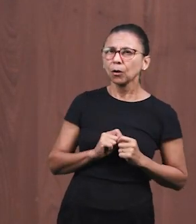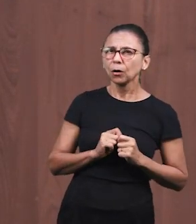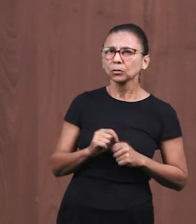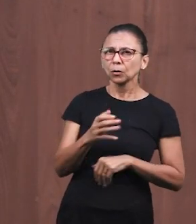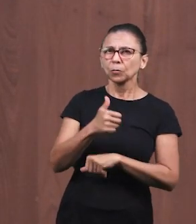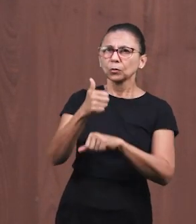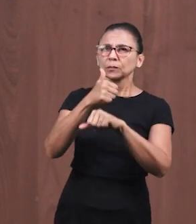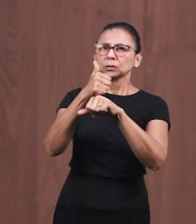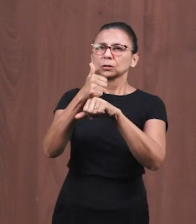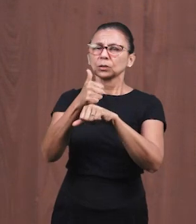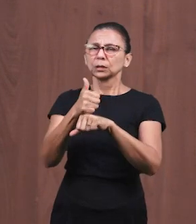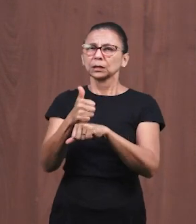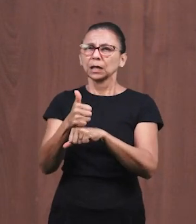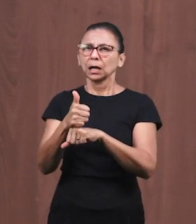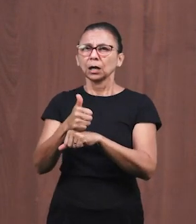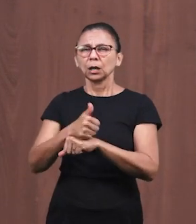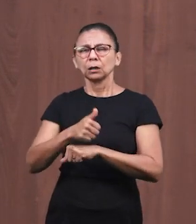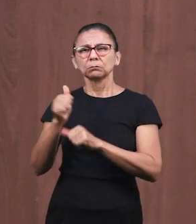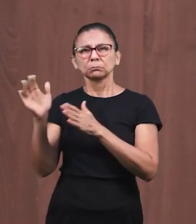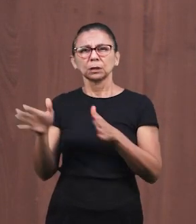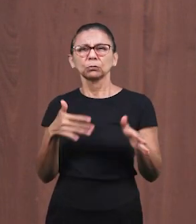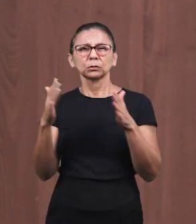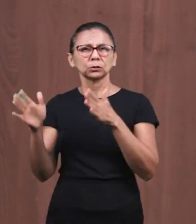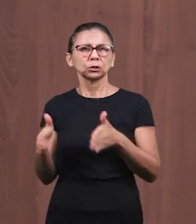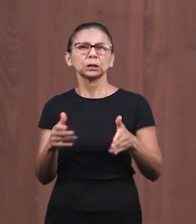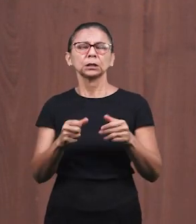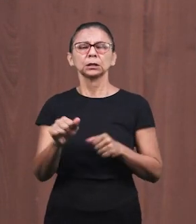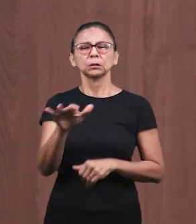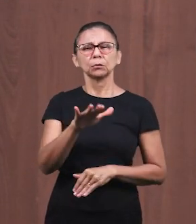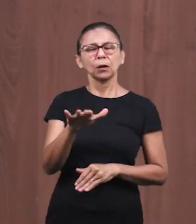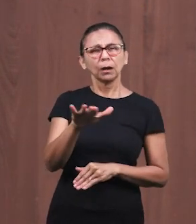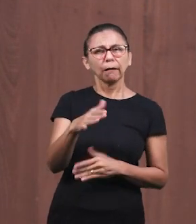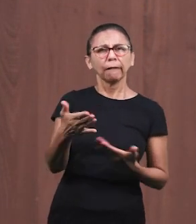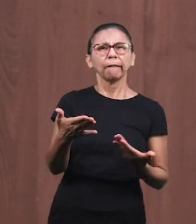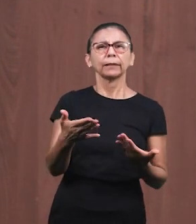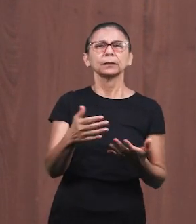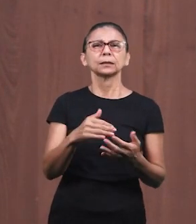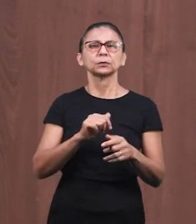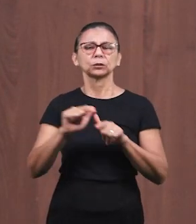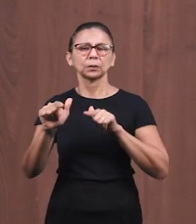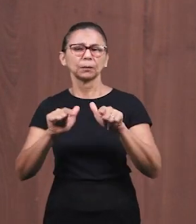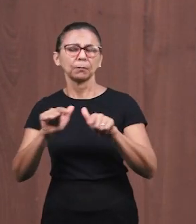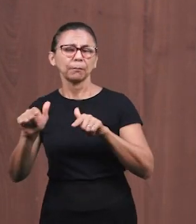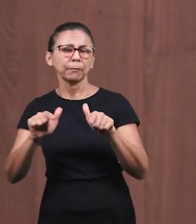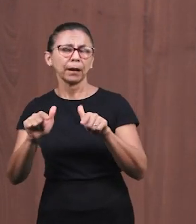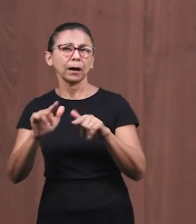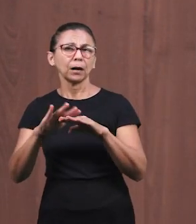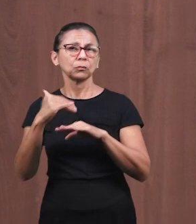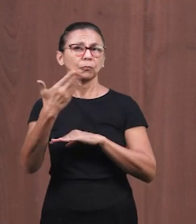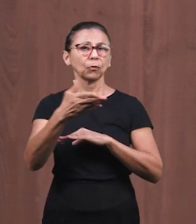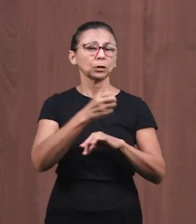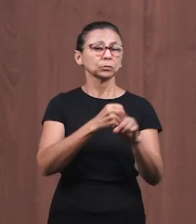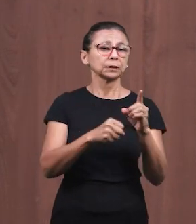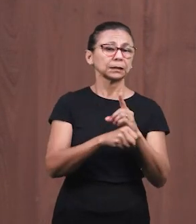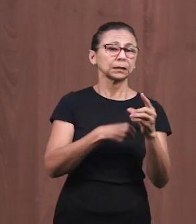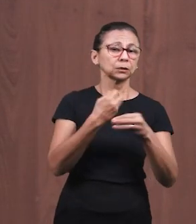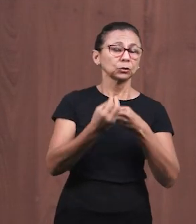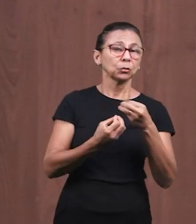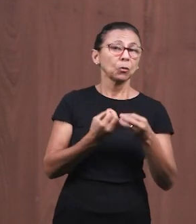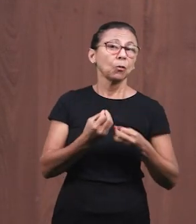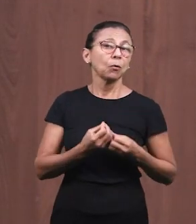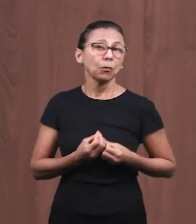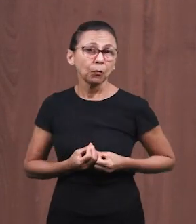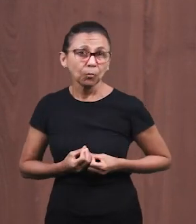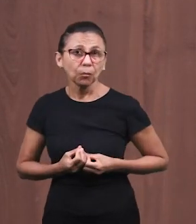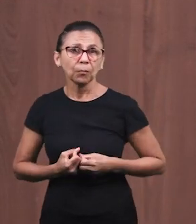que o profissional faz no seu dia a dia, qual a área de atuação, como está o mercado de trabalho para a